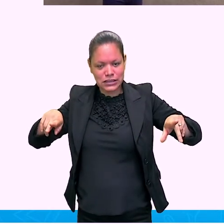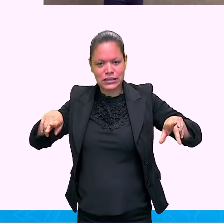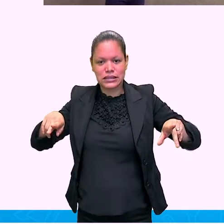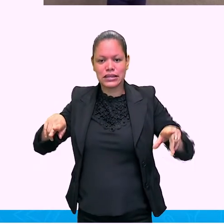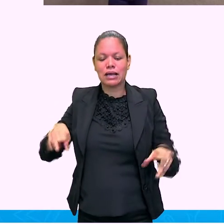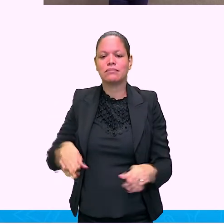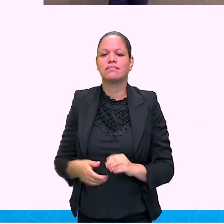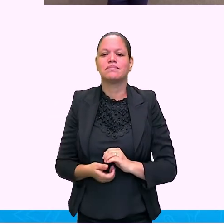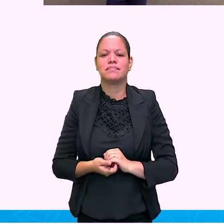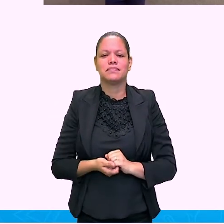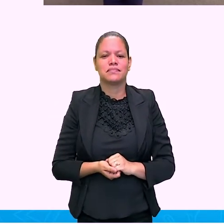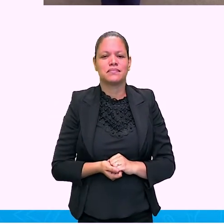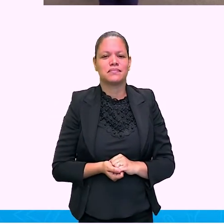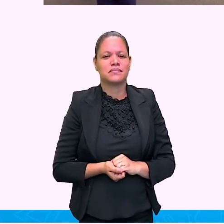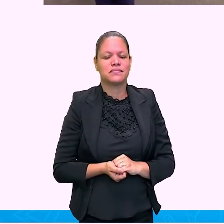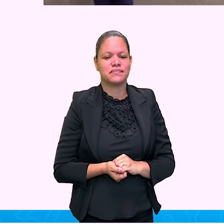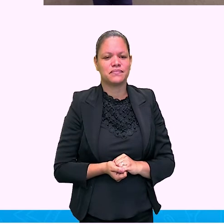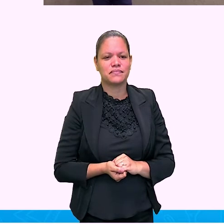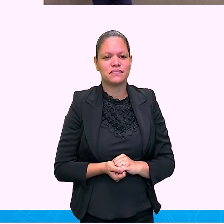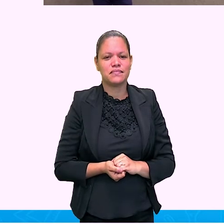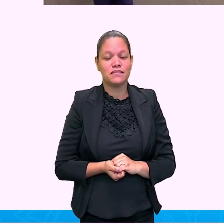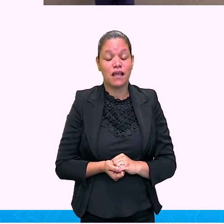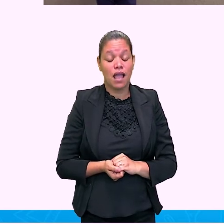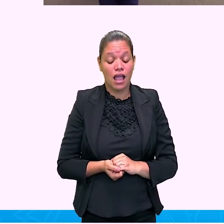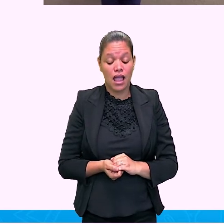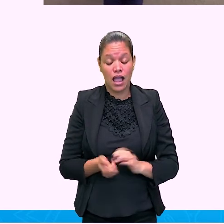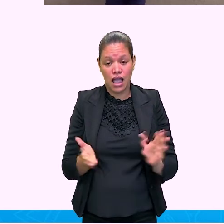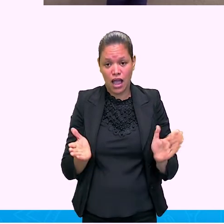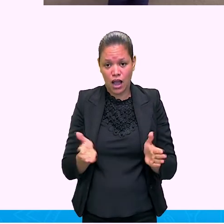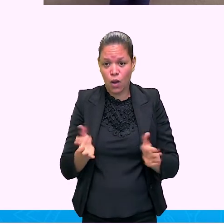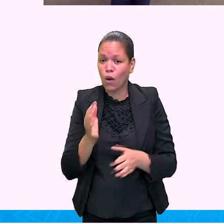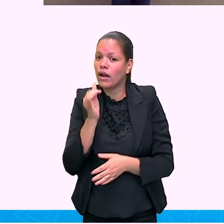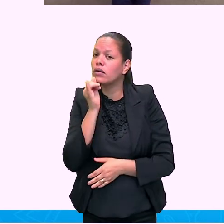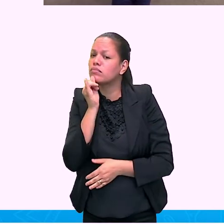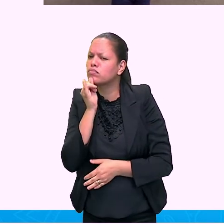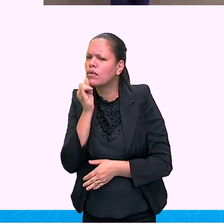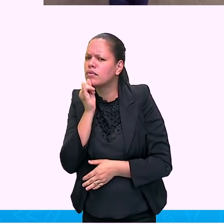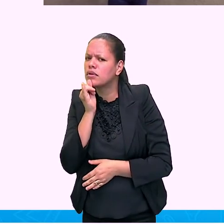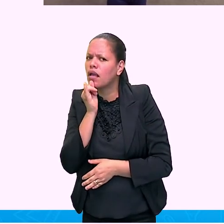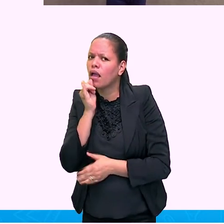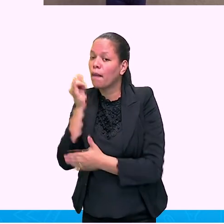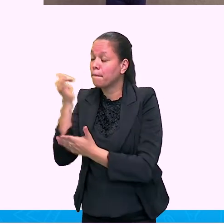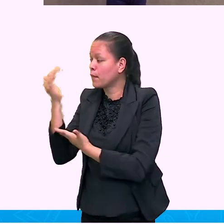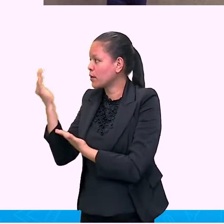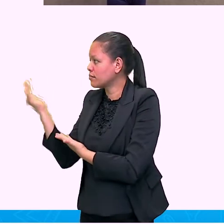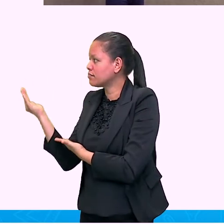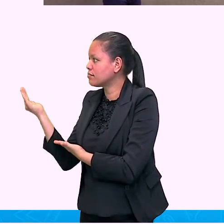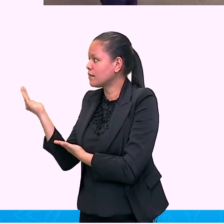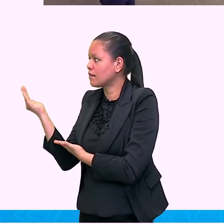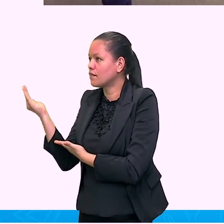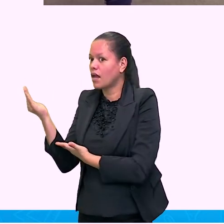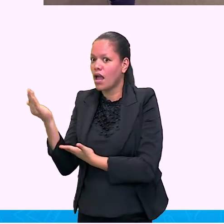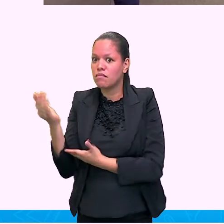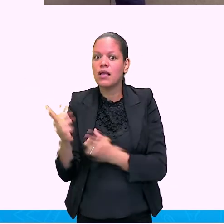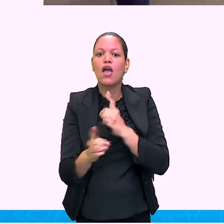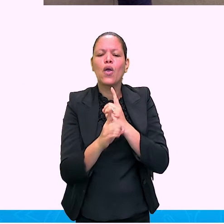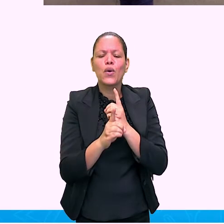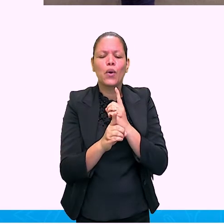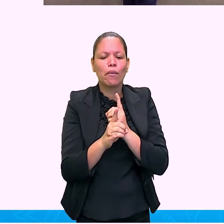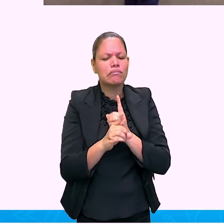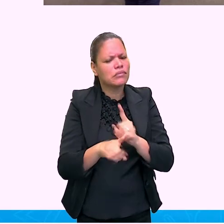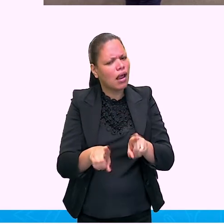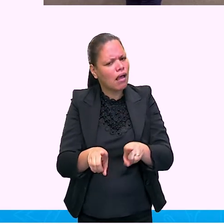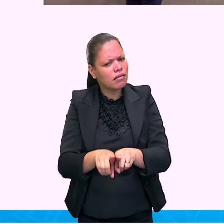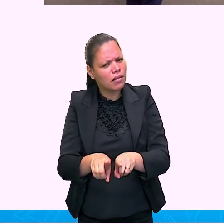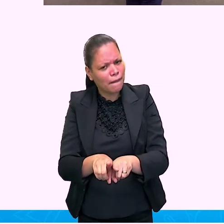Vamos prosseguir. Nessa cartografia, vamos identificar também tipos de retas perpendiculares,